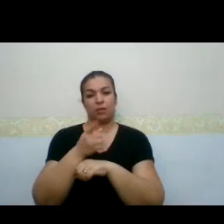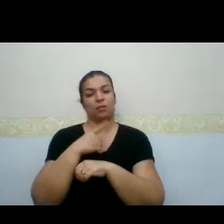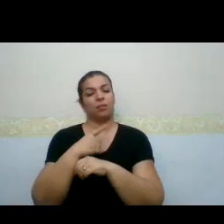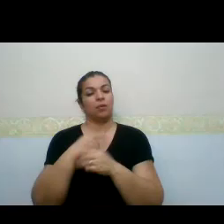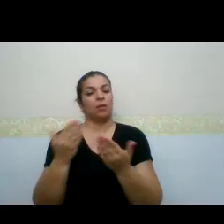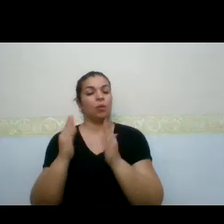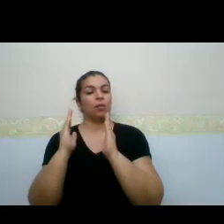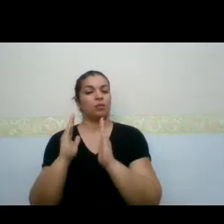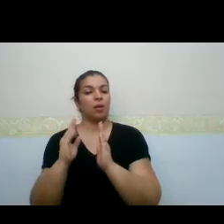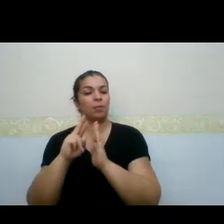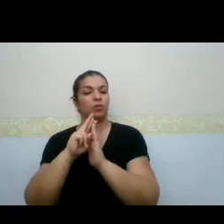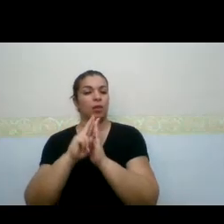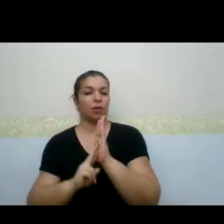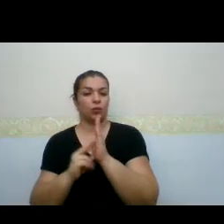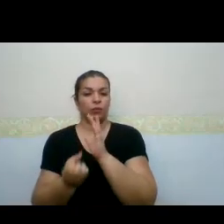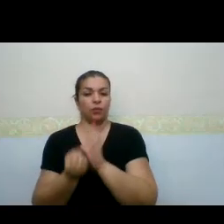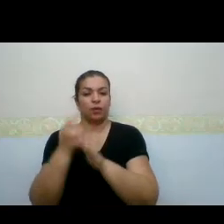feito